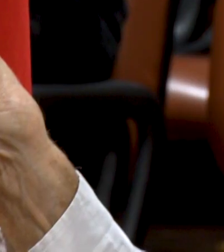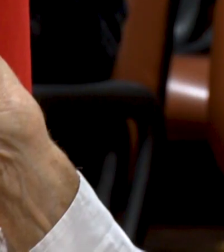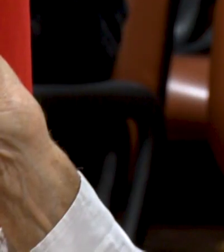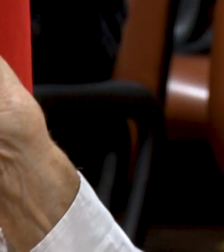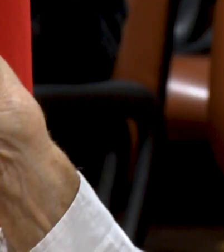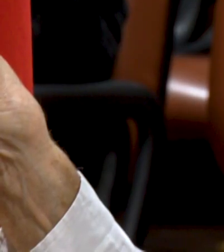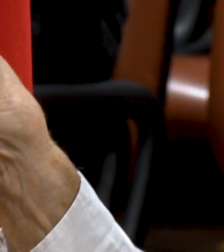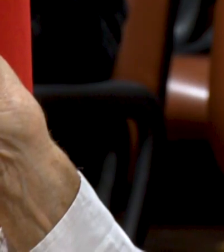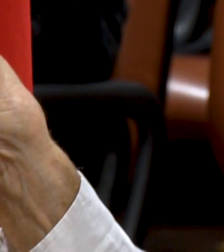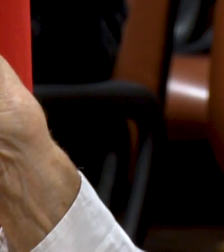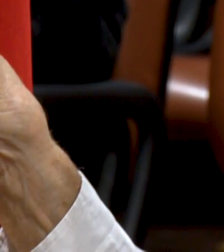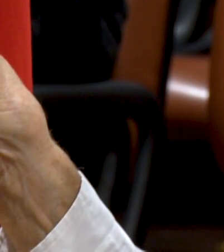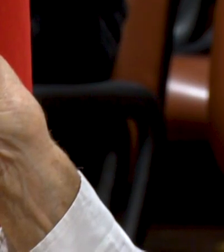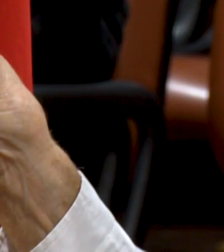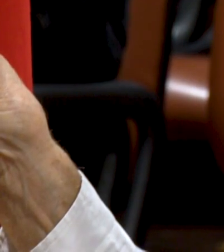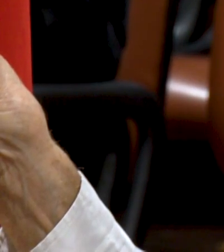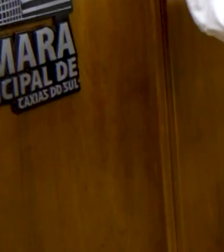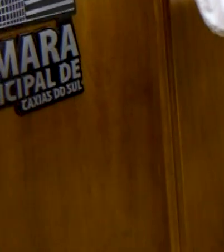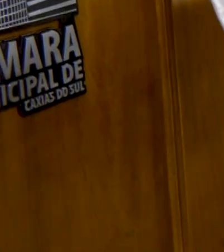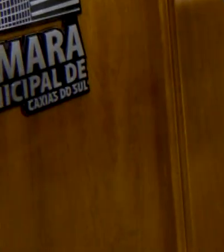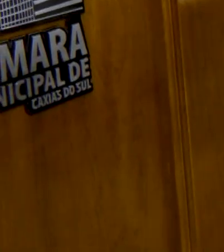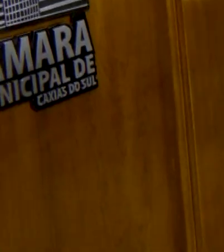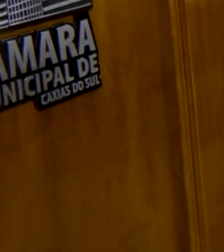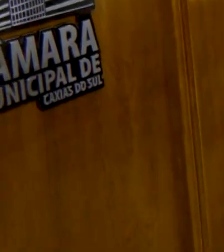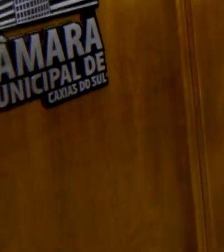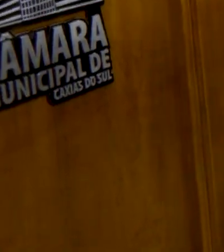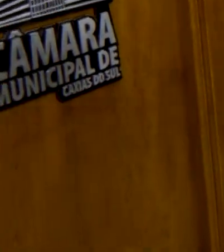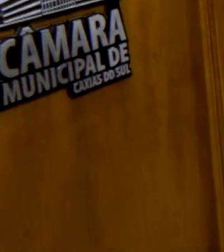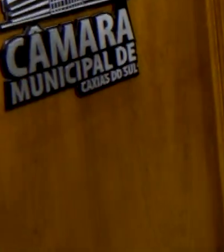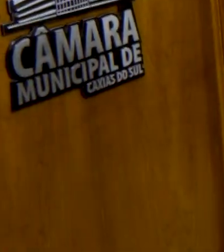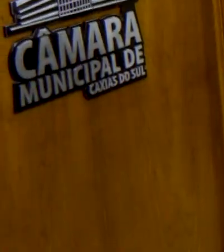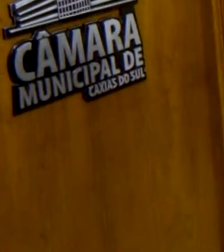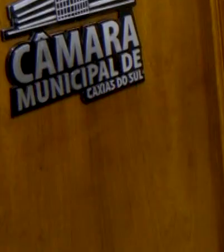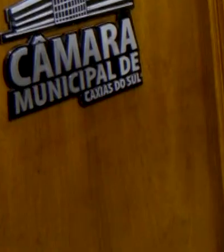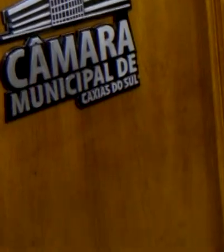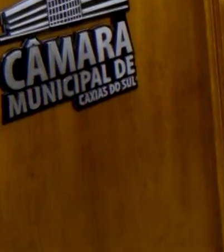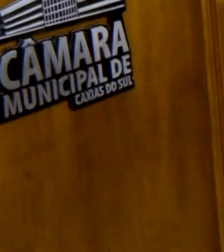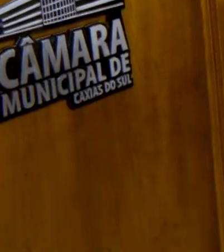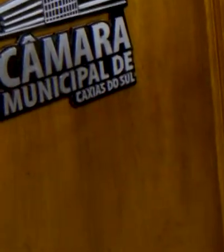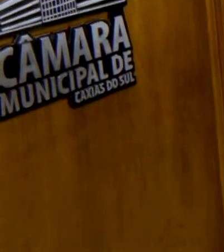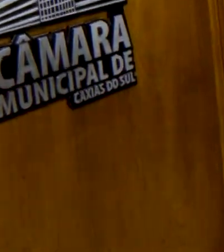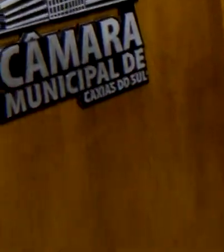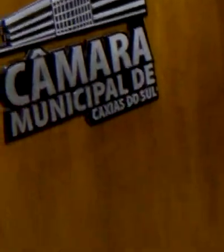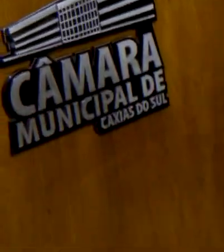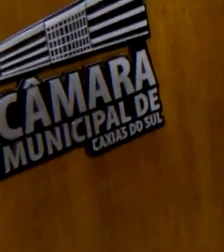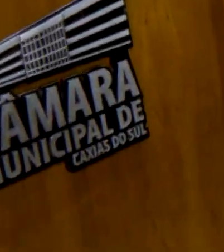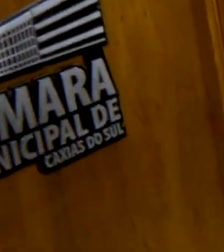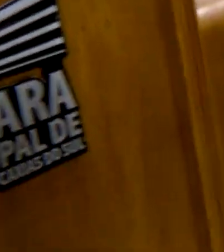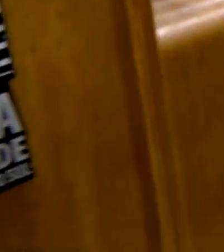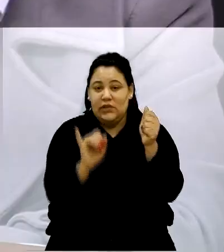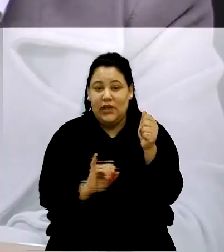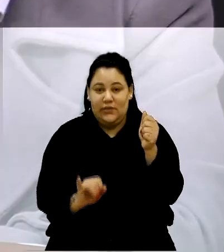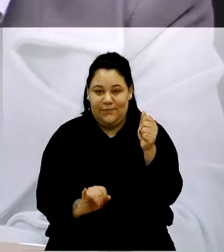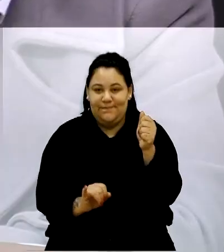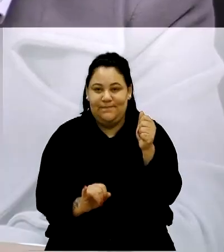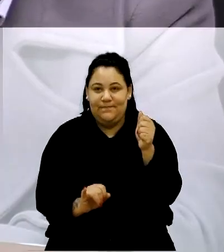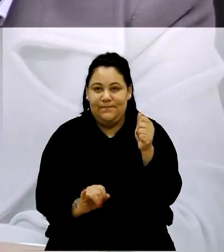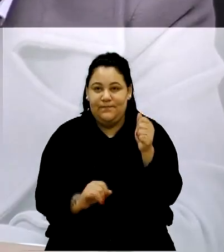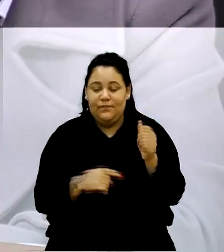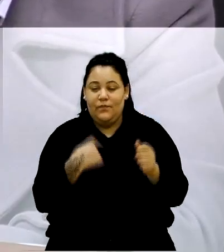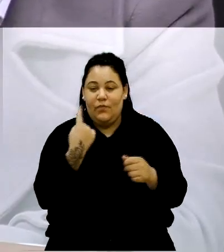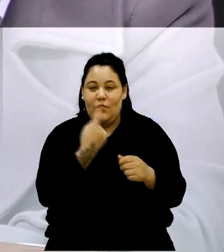seguem vivos no território gaúcho e brasileiro, assim como a cultura italiana, que possui muitas coisas em comum com a alemã.